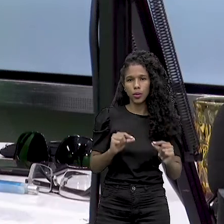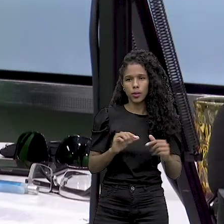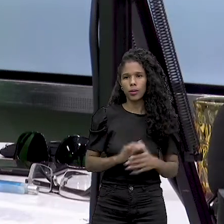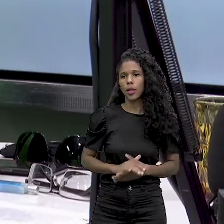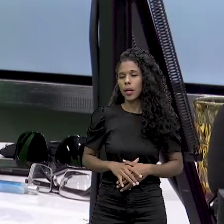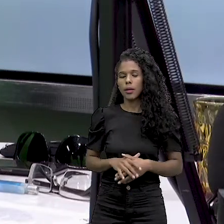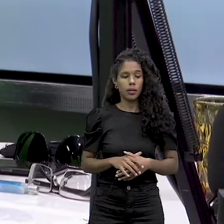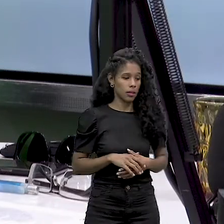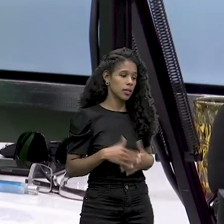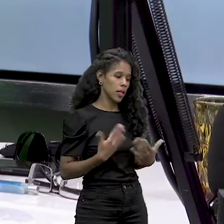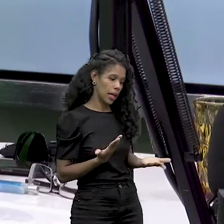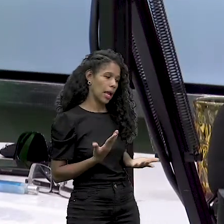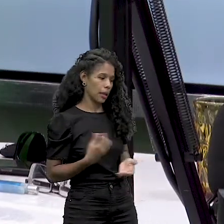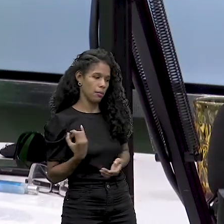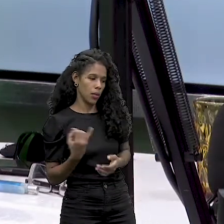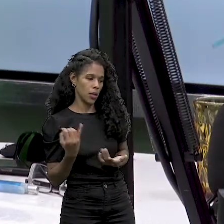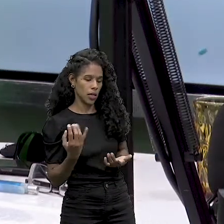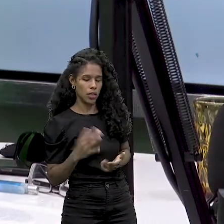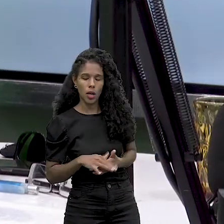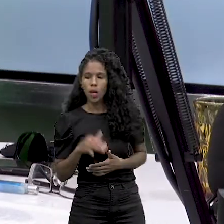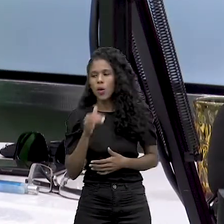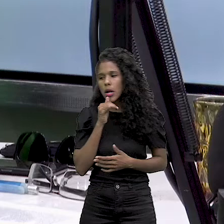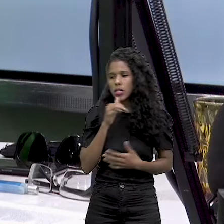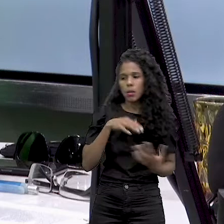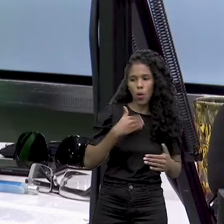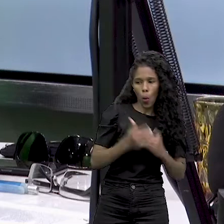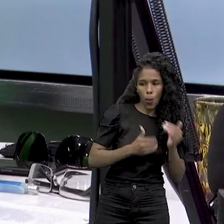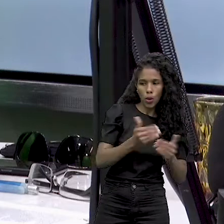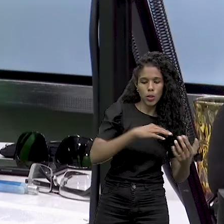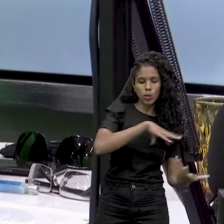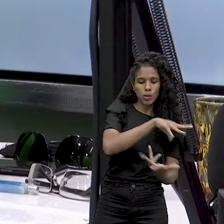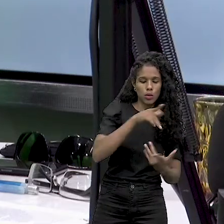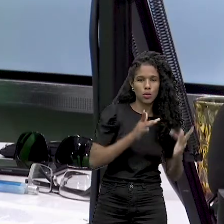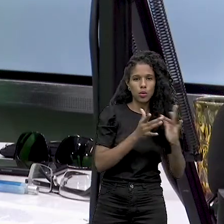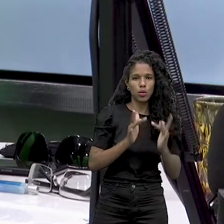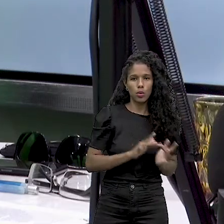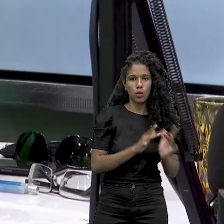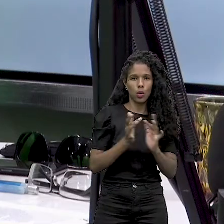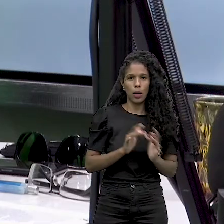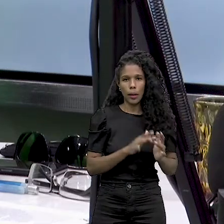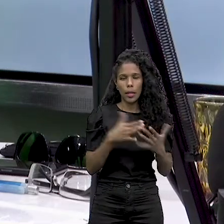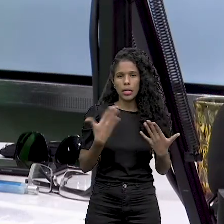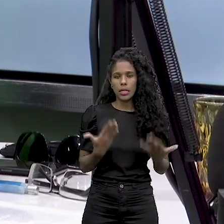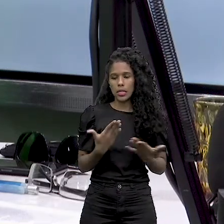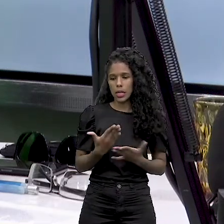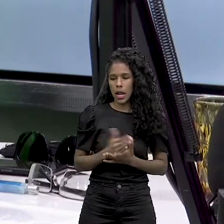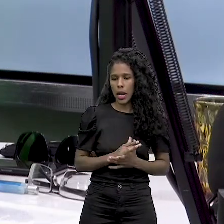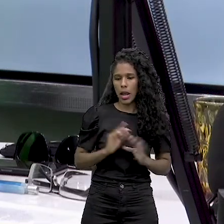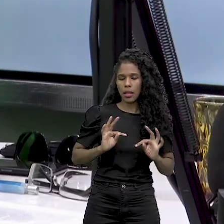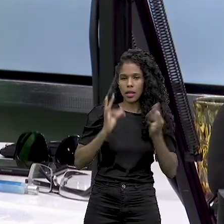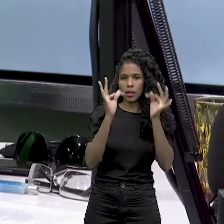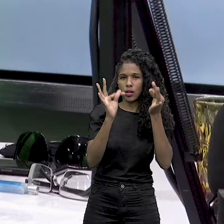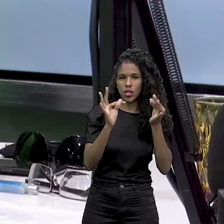pela globalização, pelo processo constante de globalização, se você não tiver eficiência, você vai gastar,